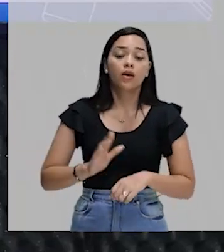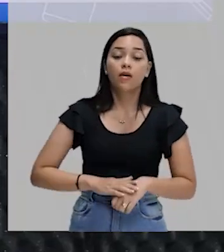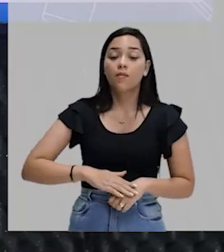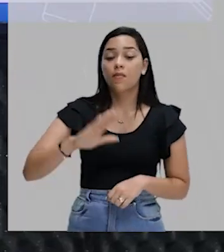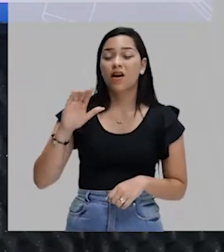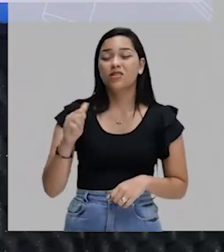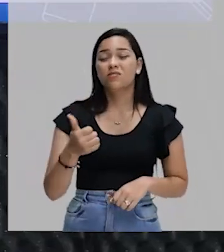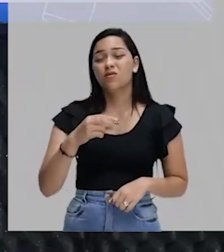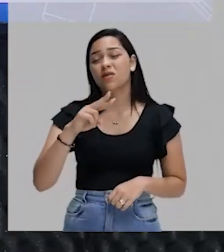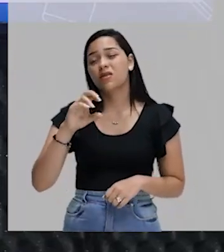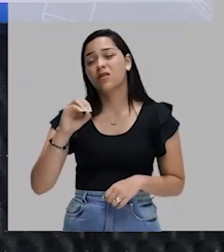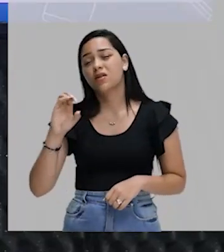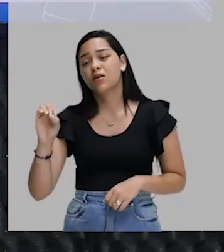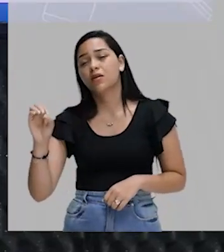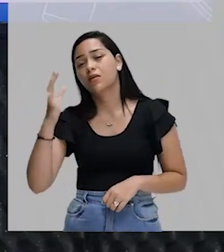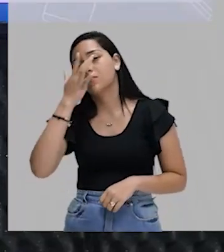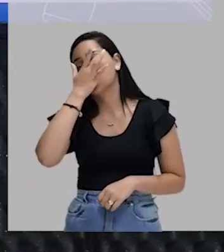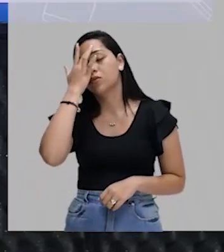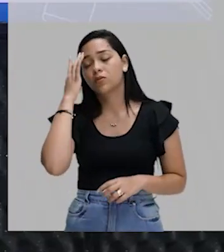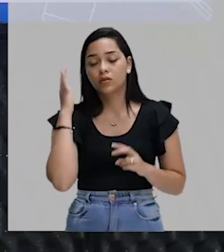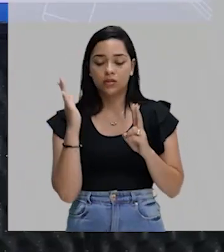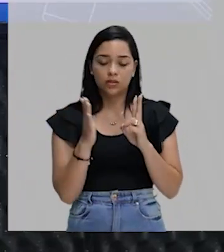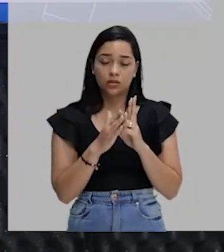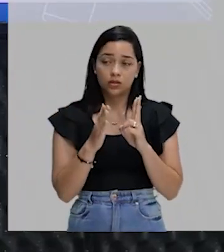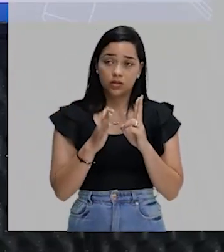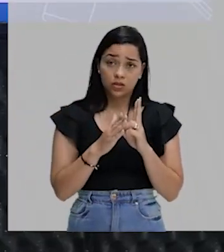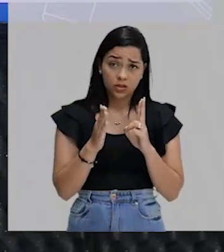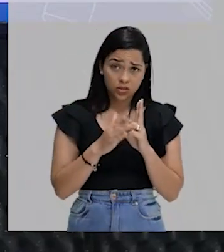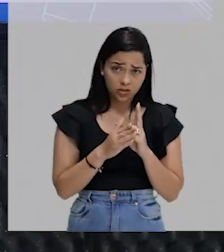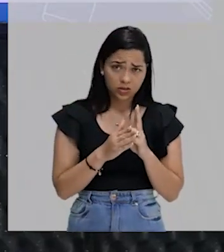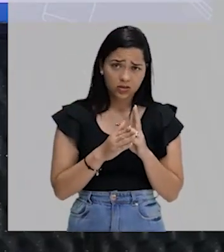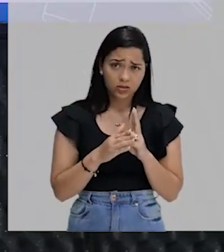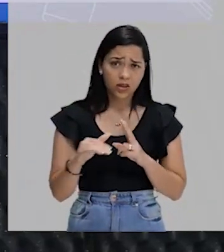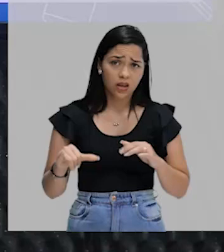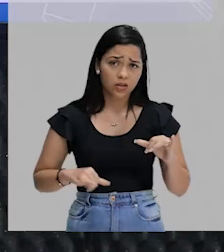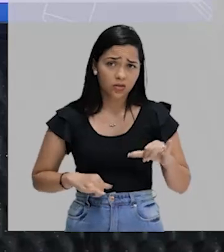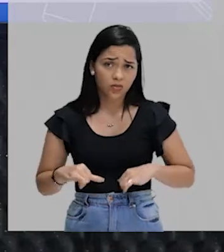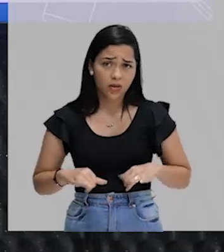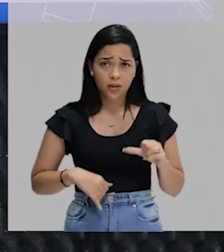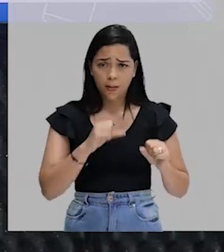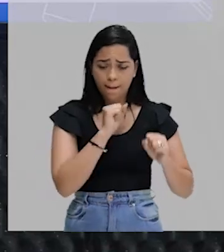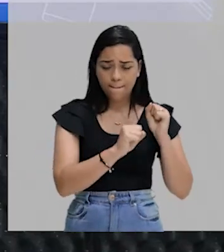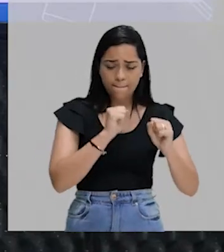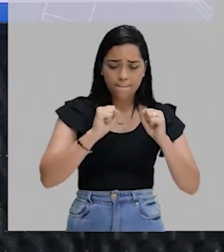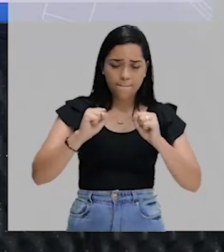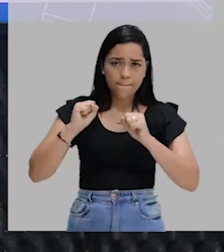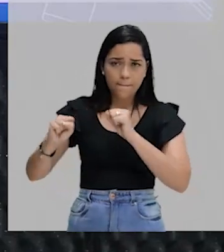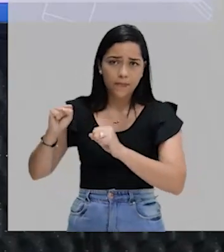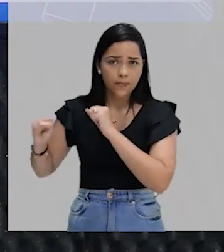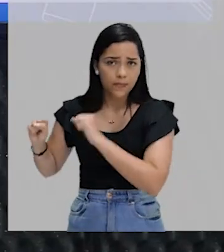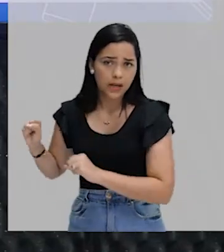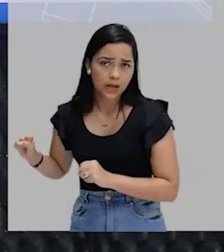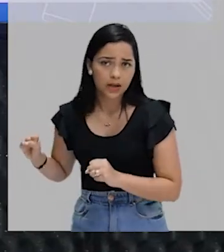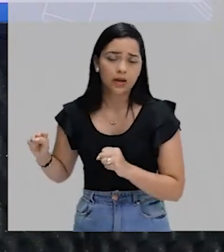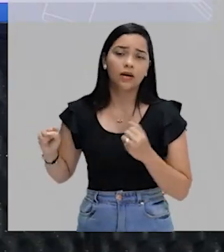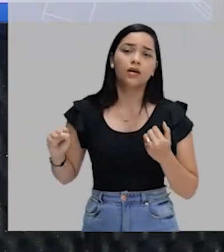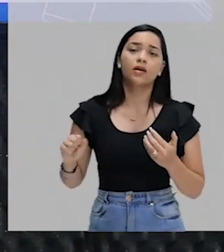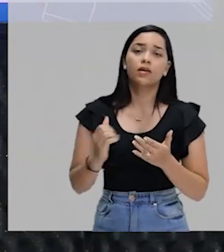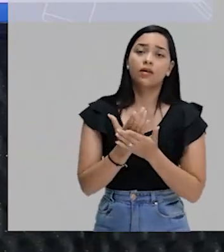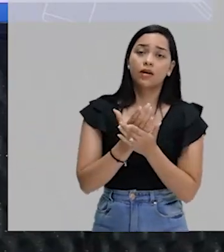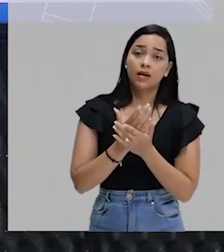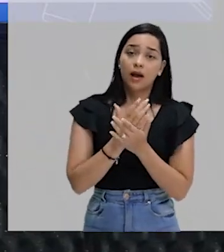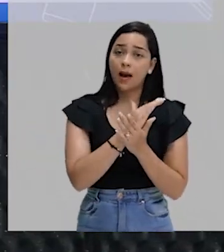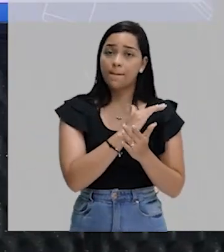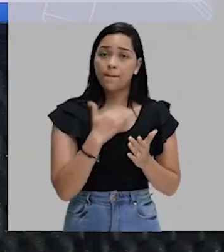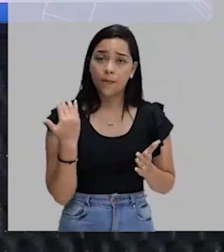de 1.500 nativos que sofreram genocídio, que foram exterminados,